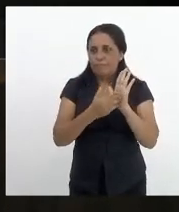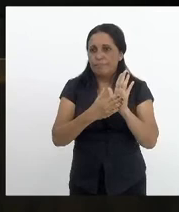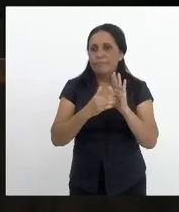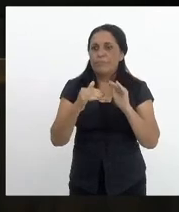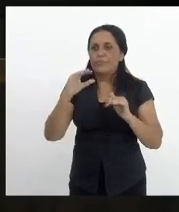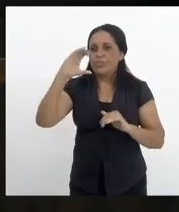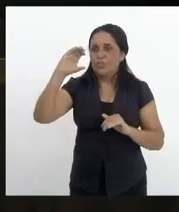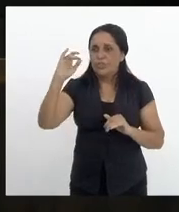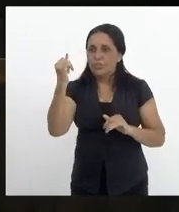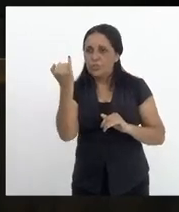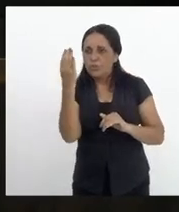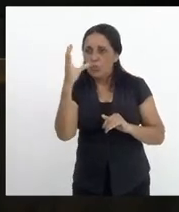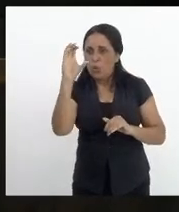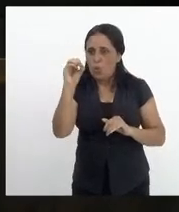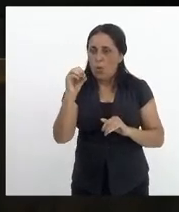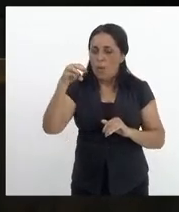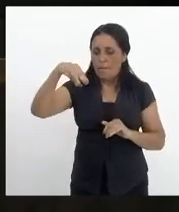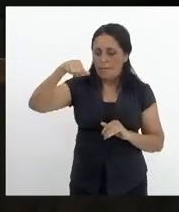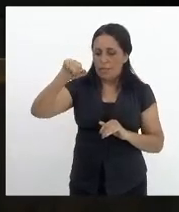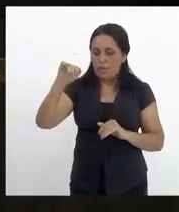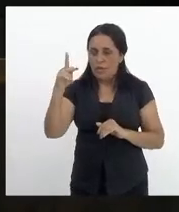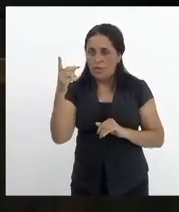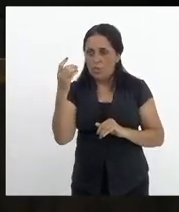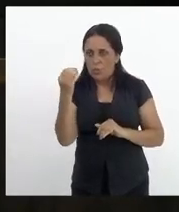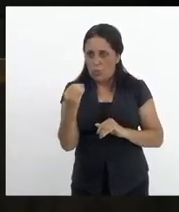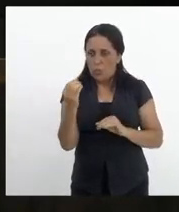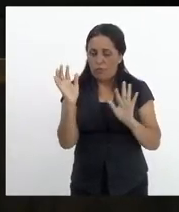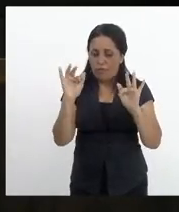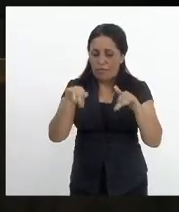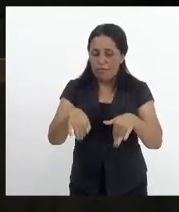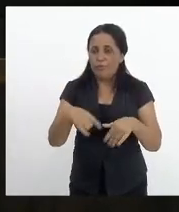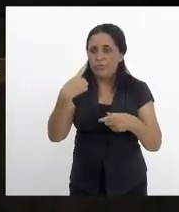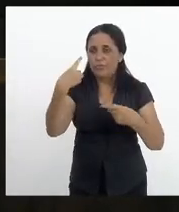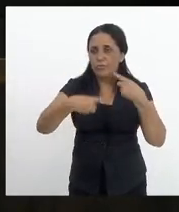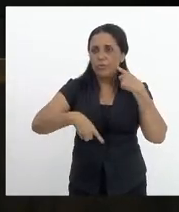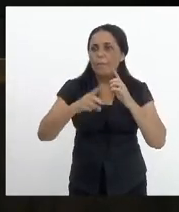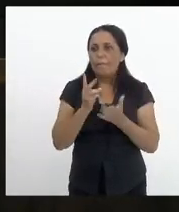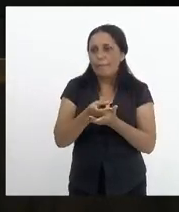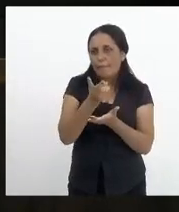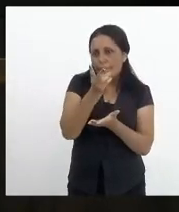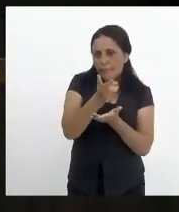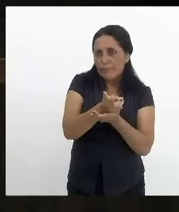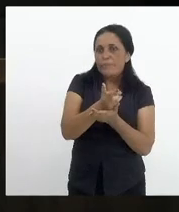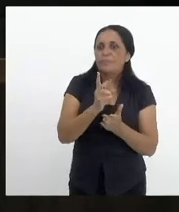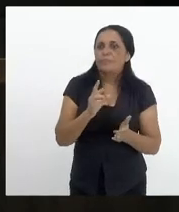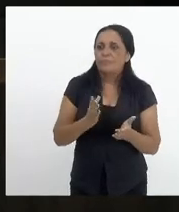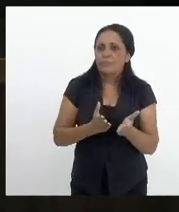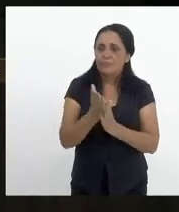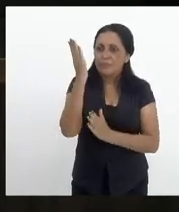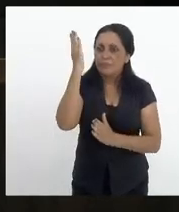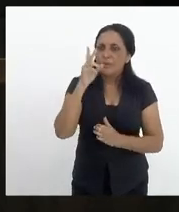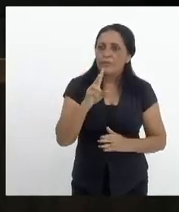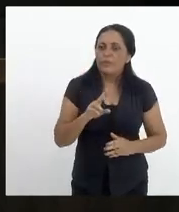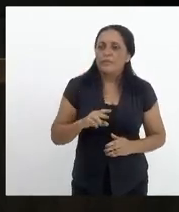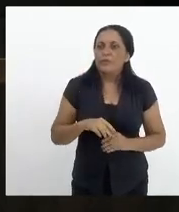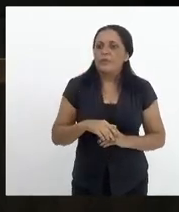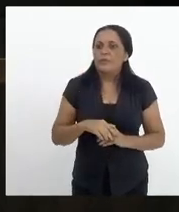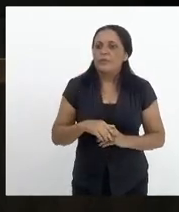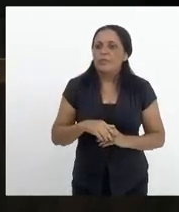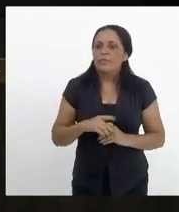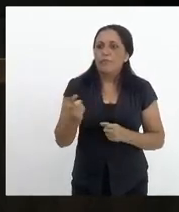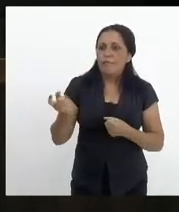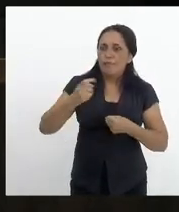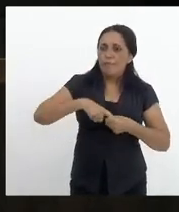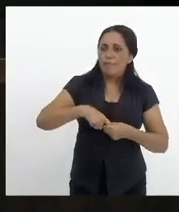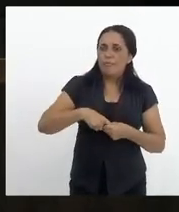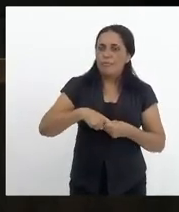não havendo que queira discutir, encerrada a discussão, em votação, os senhores que aprovam, permaneçam como estão, aprovado. Vai à promulgação com voto pela abstenção do